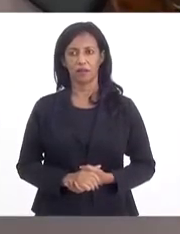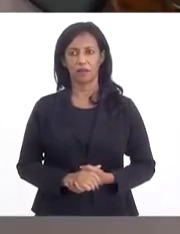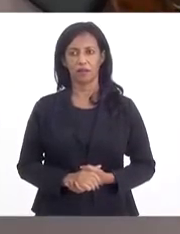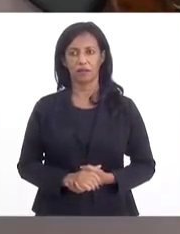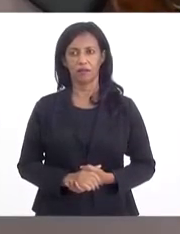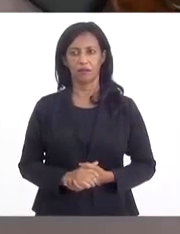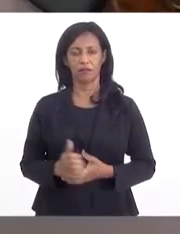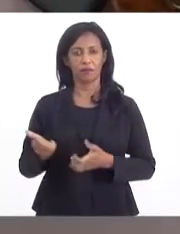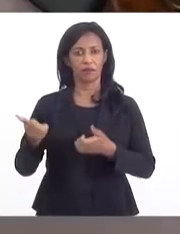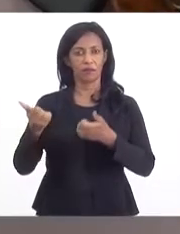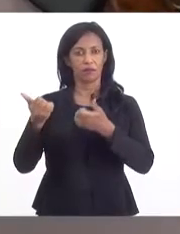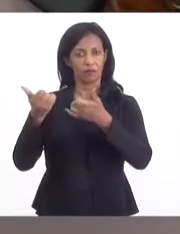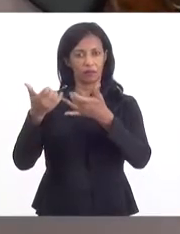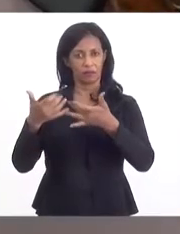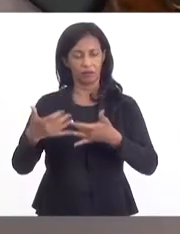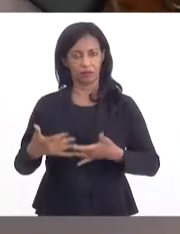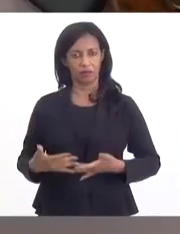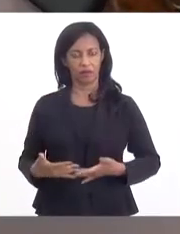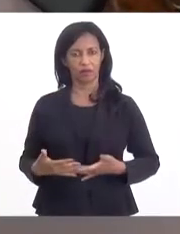justificando